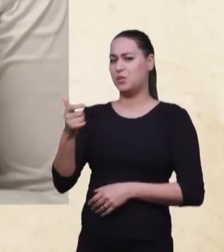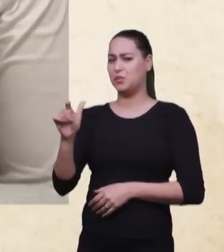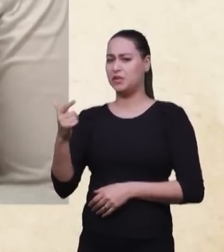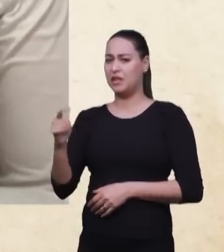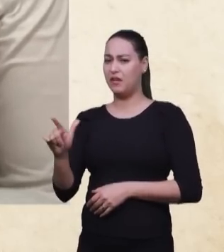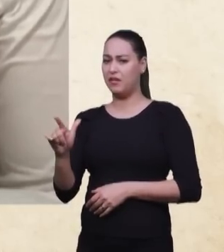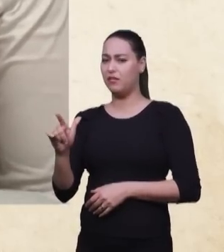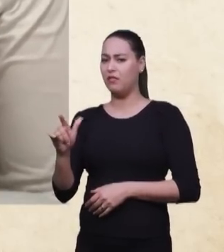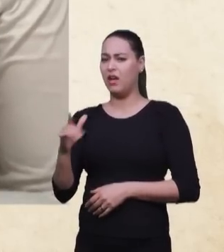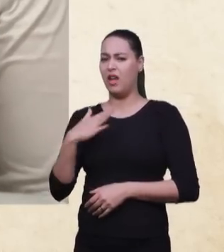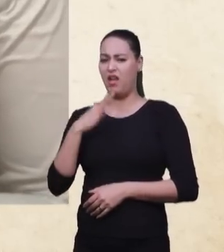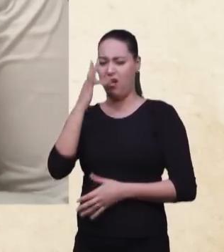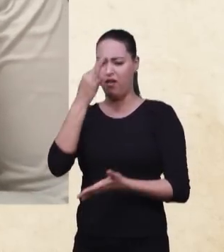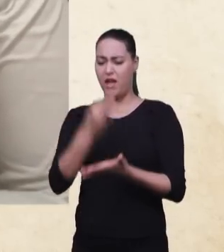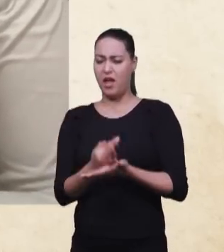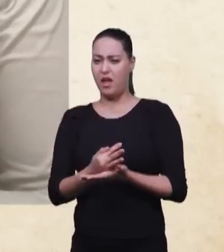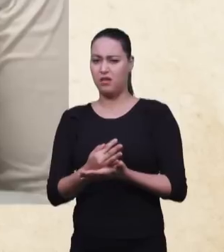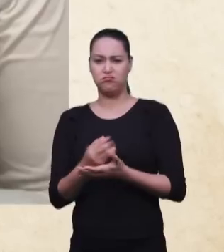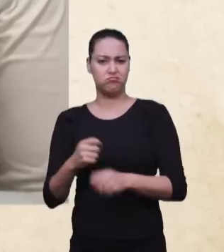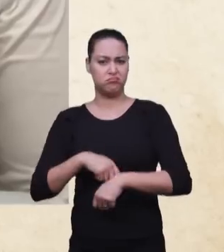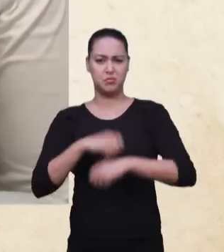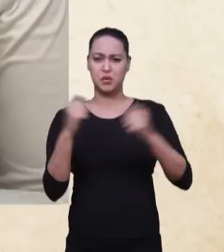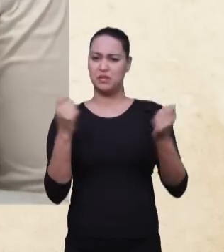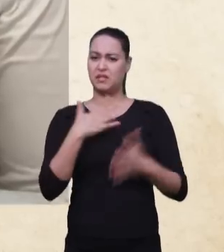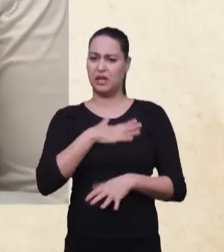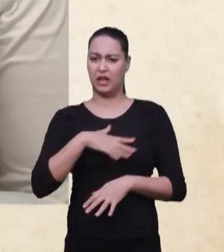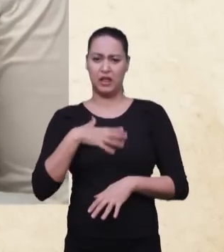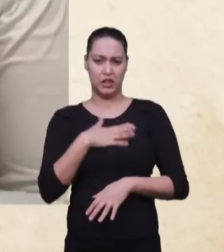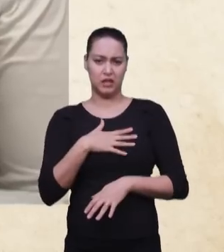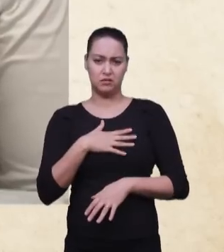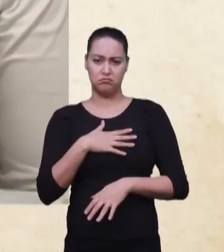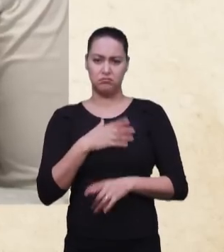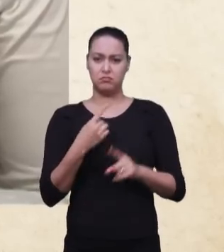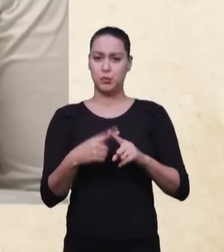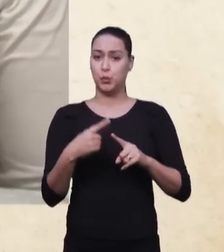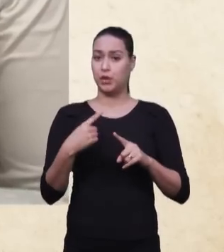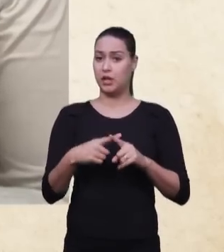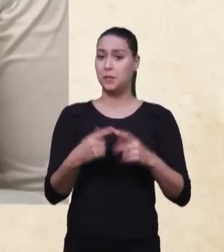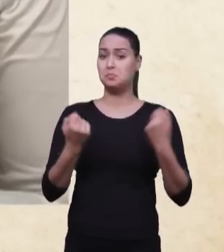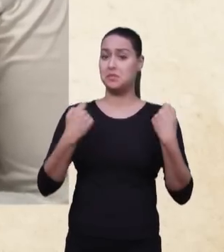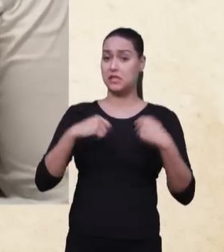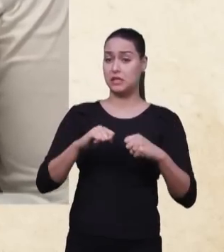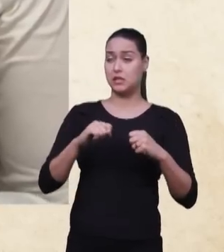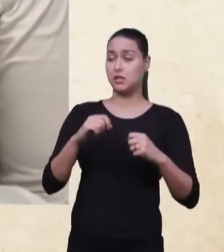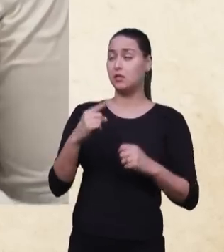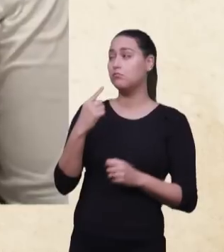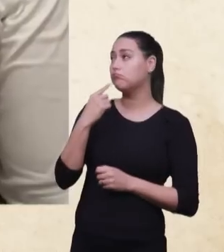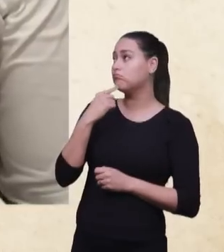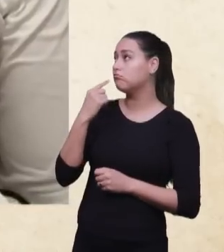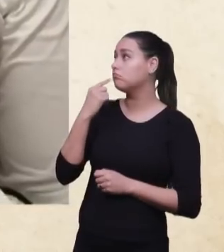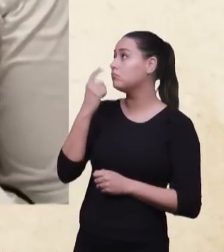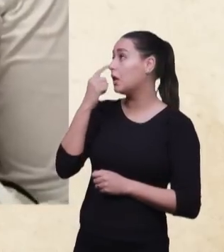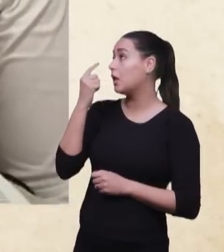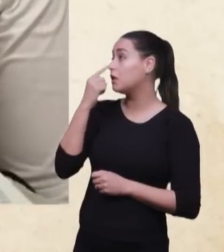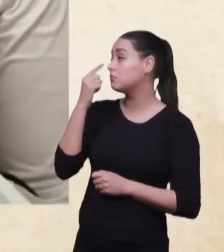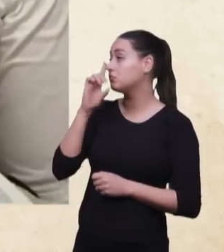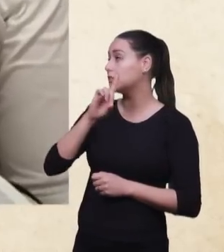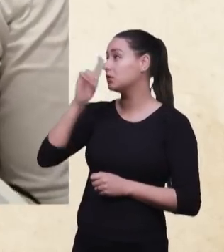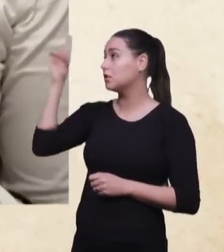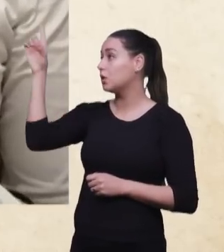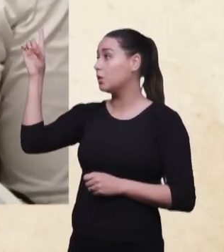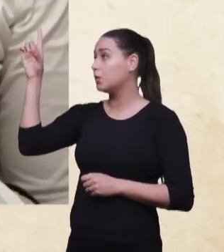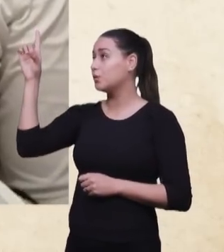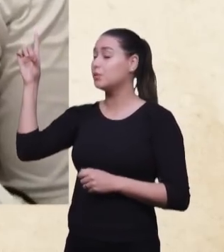impossível agradar, porque é necessário que aquele que se aproxima de Deus creia que ele existe. E ambos